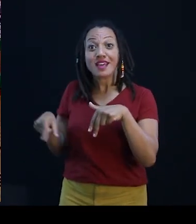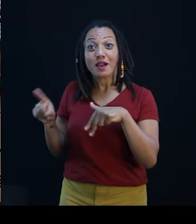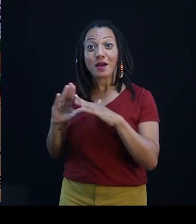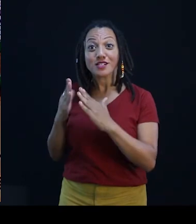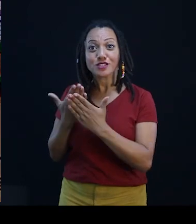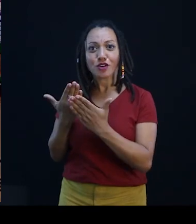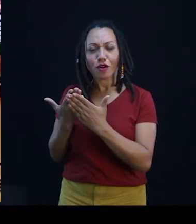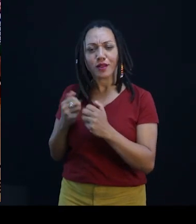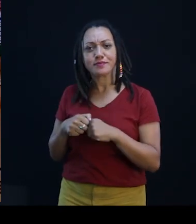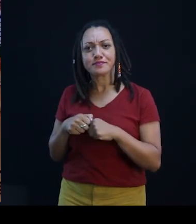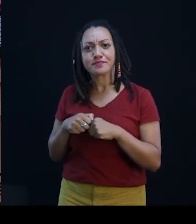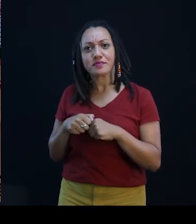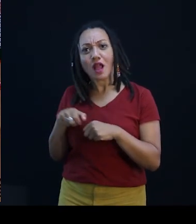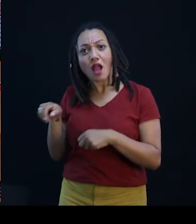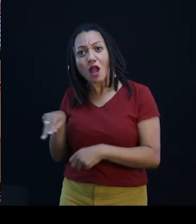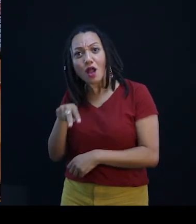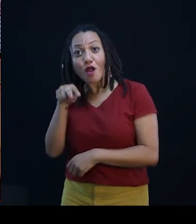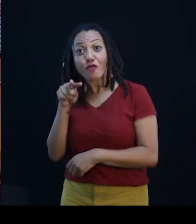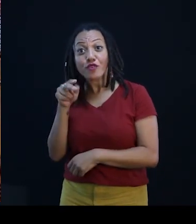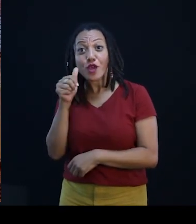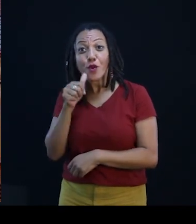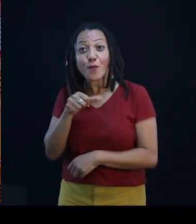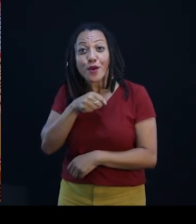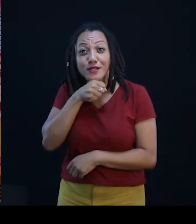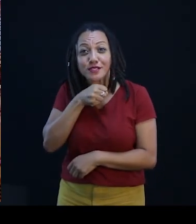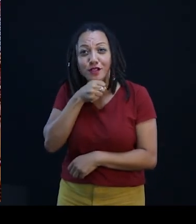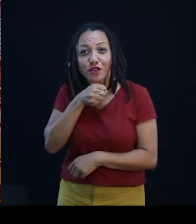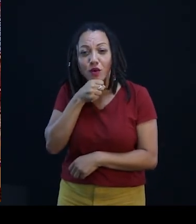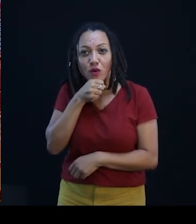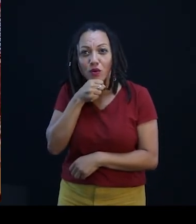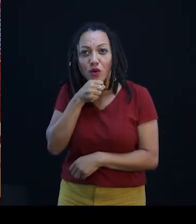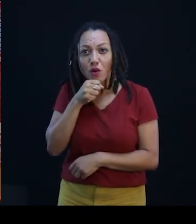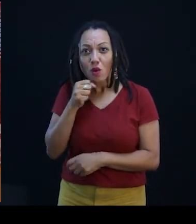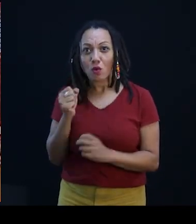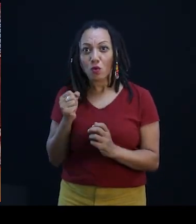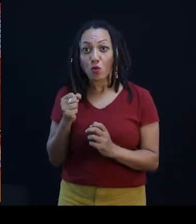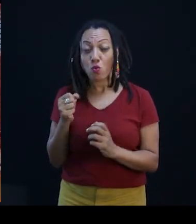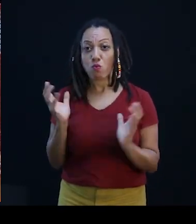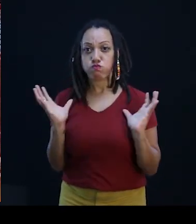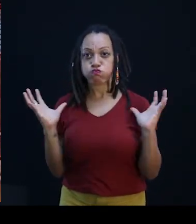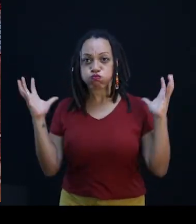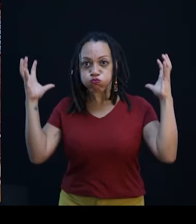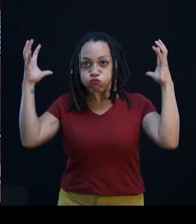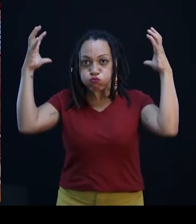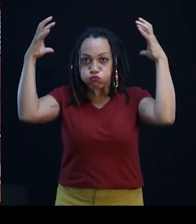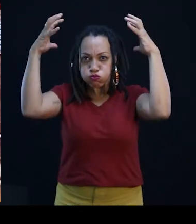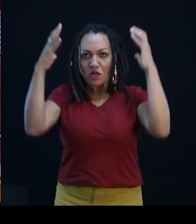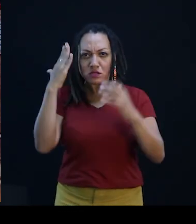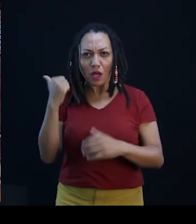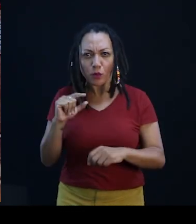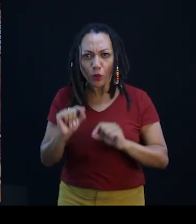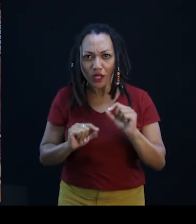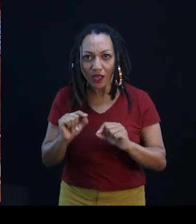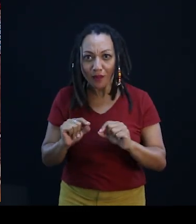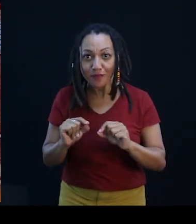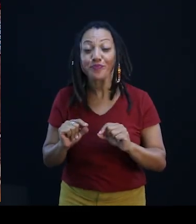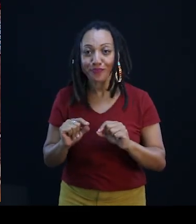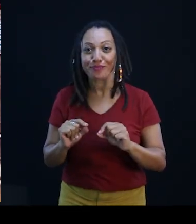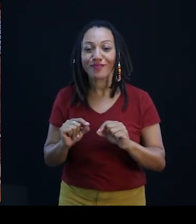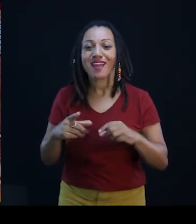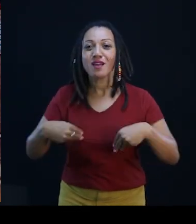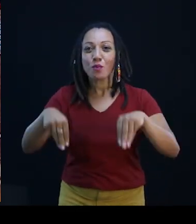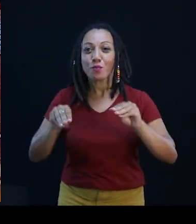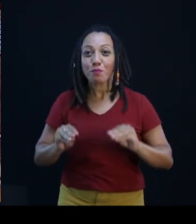aí eu vi uma senhora com uma trouxa. Assim, sabe o que é uma trouxa de roupa? É um pano bem grandão